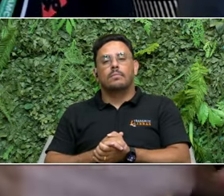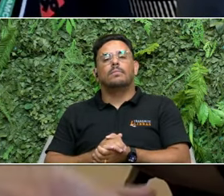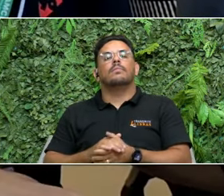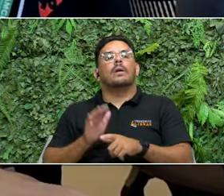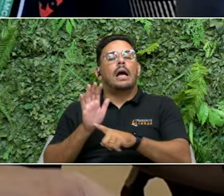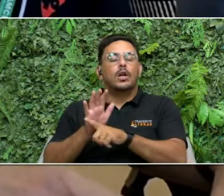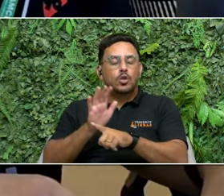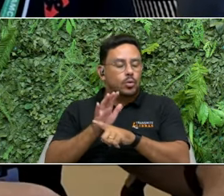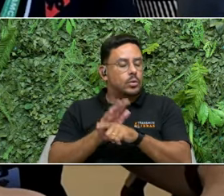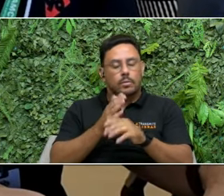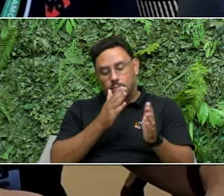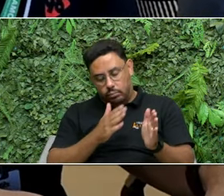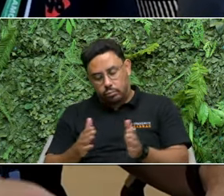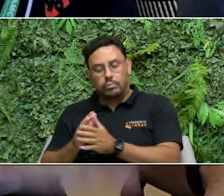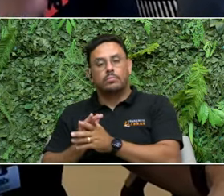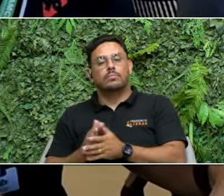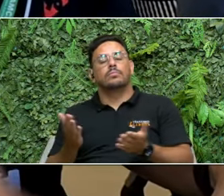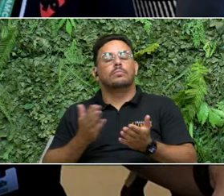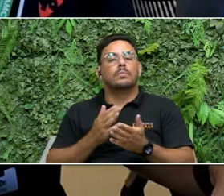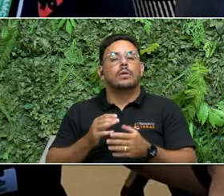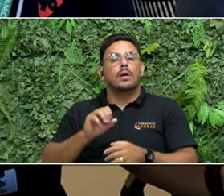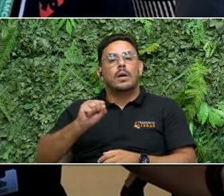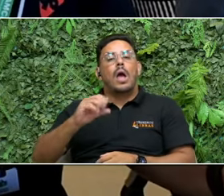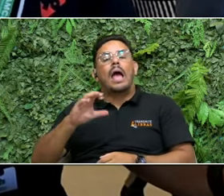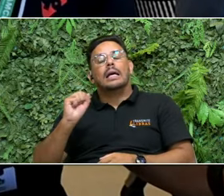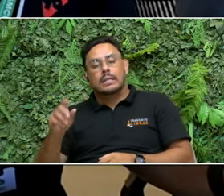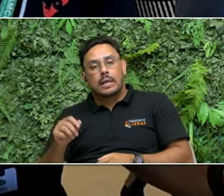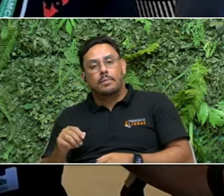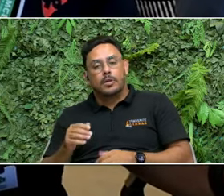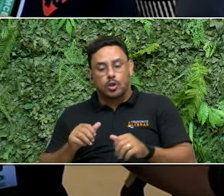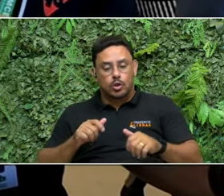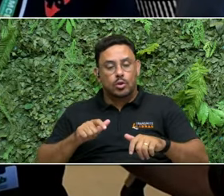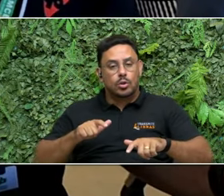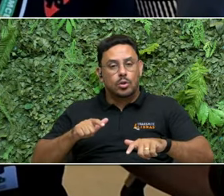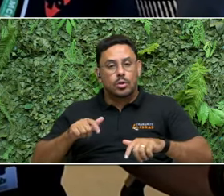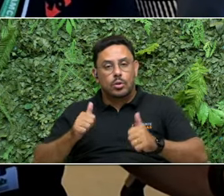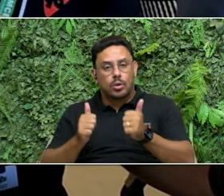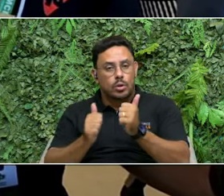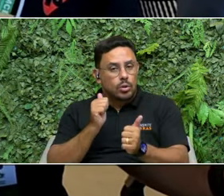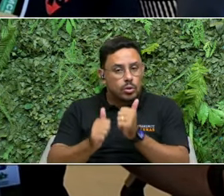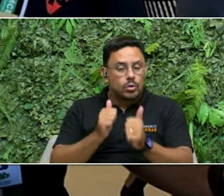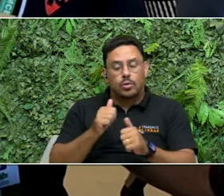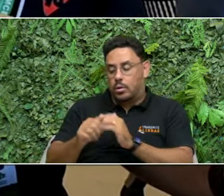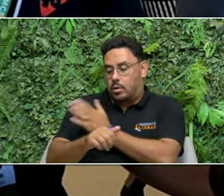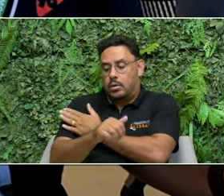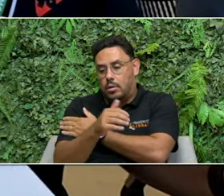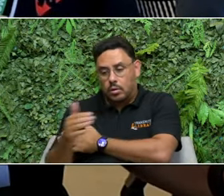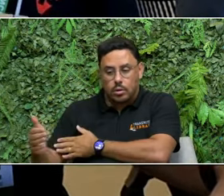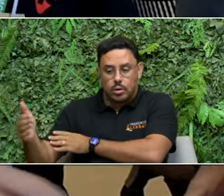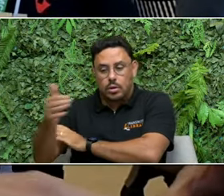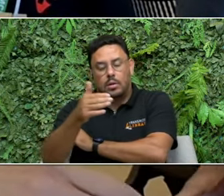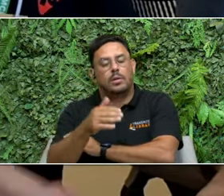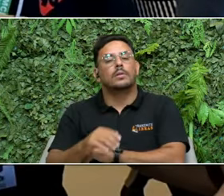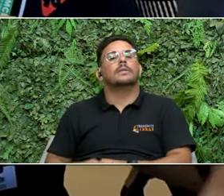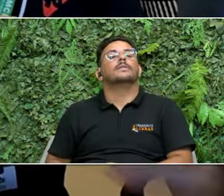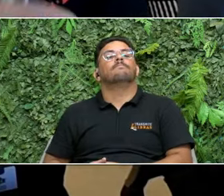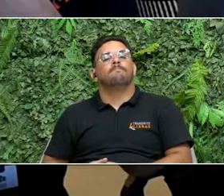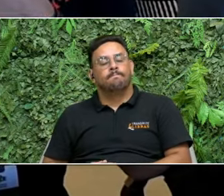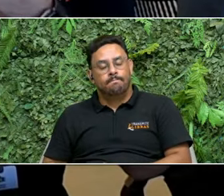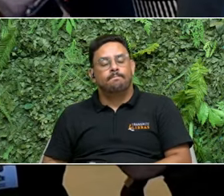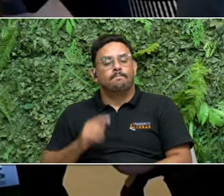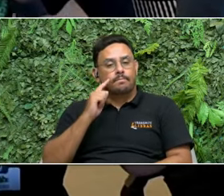entrar e ajudar durante o jogo mas entre o Scarpa inclusive para jogar do lado direito pela formação que a gente imagina